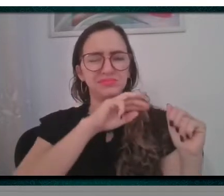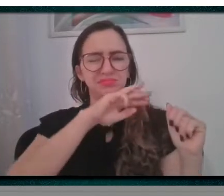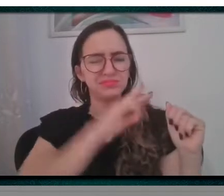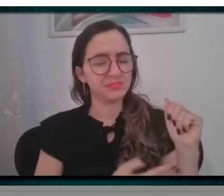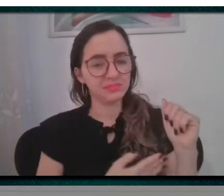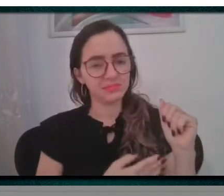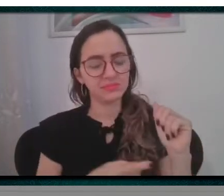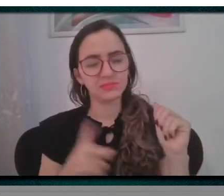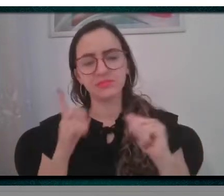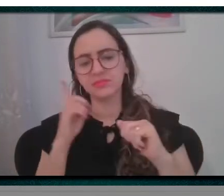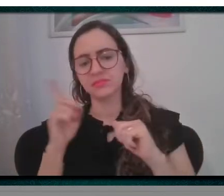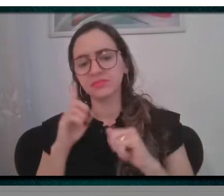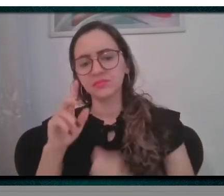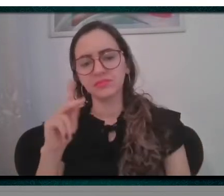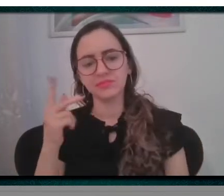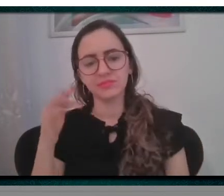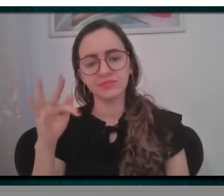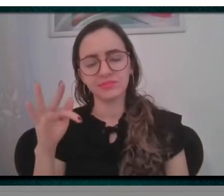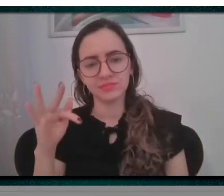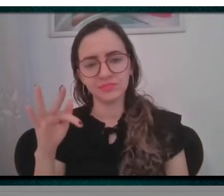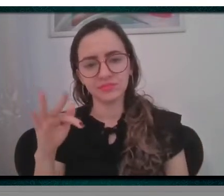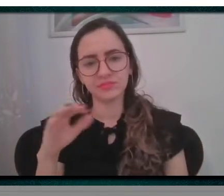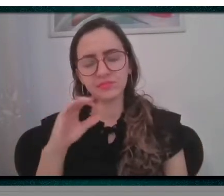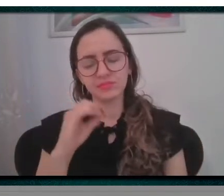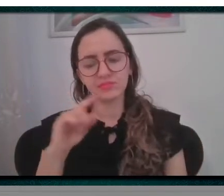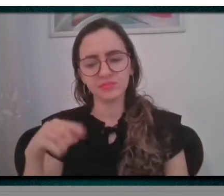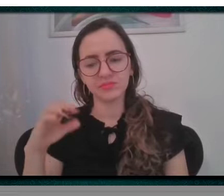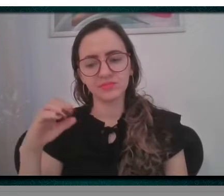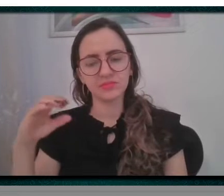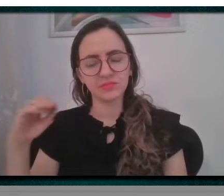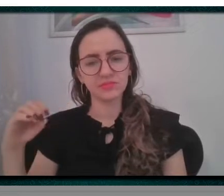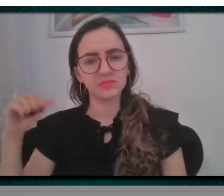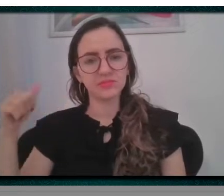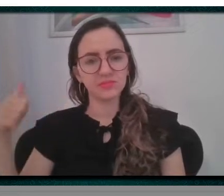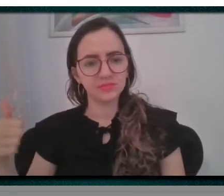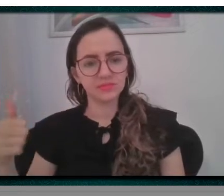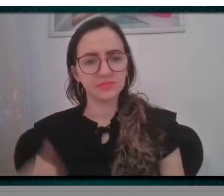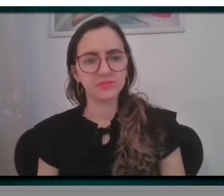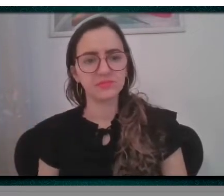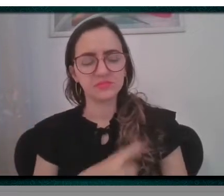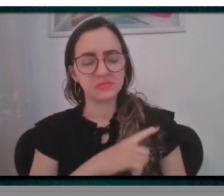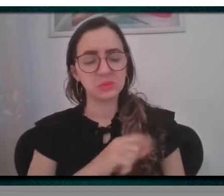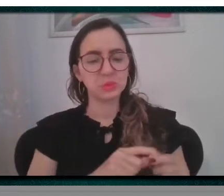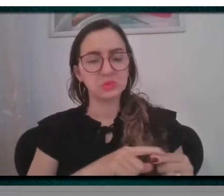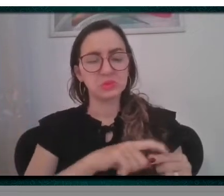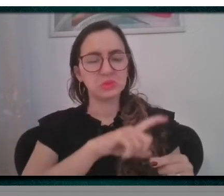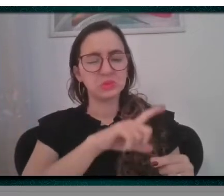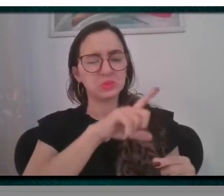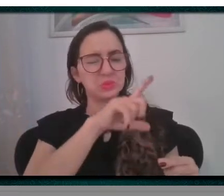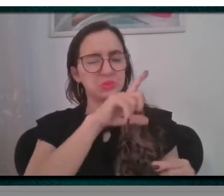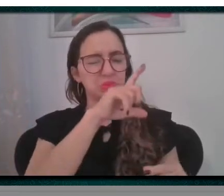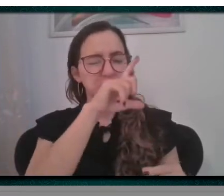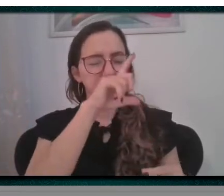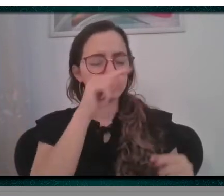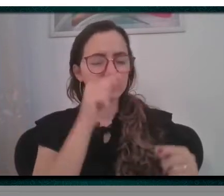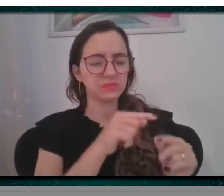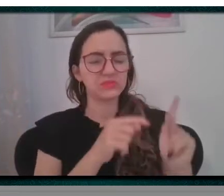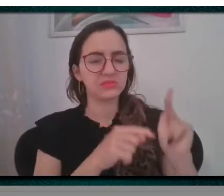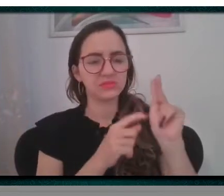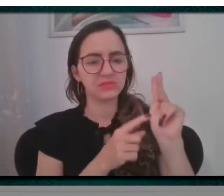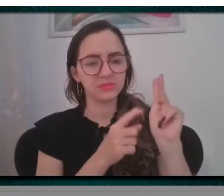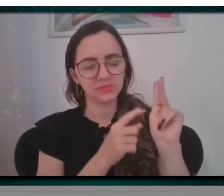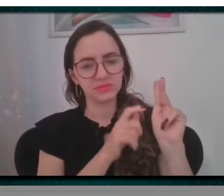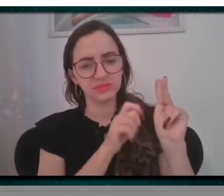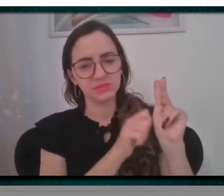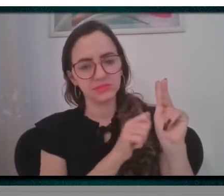0,0001. Então, esse valor aqui, ele é muito alto. Se esse valor é muito alto, significa que a constante desse elemento,